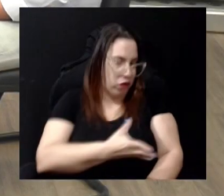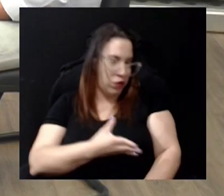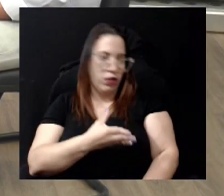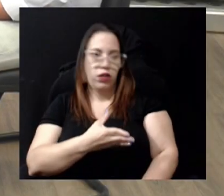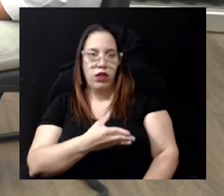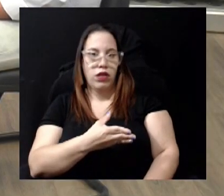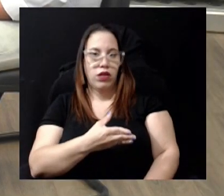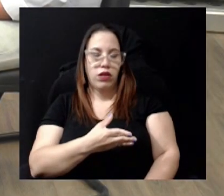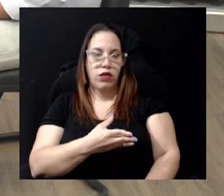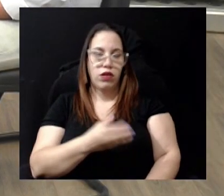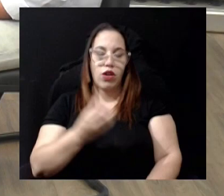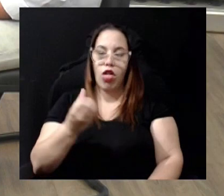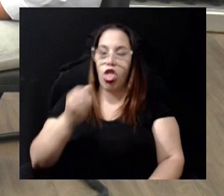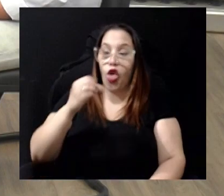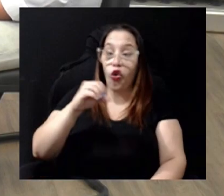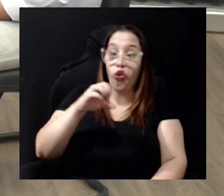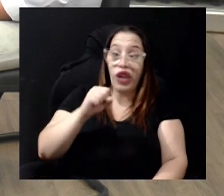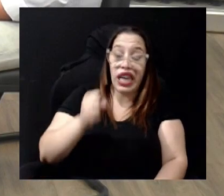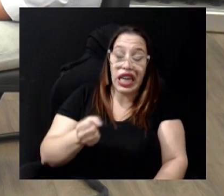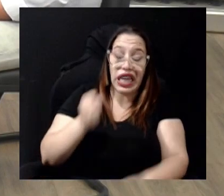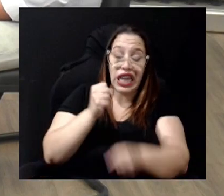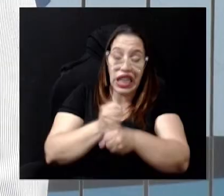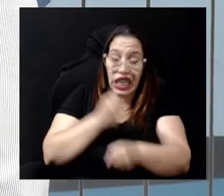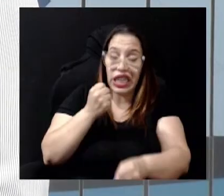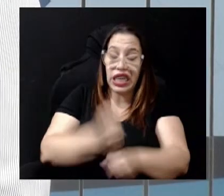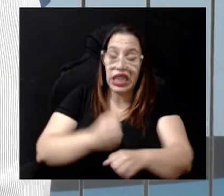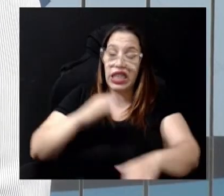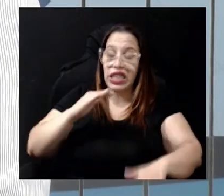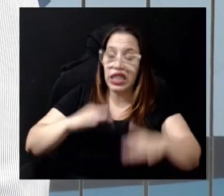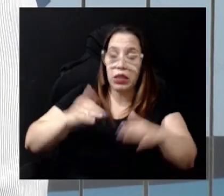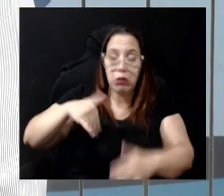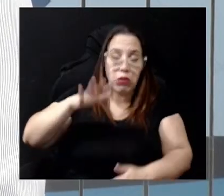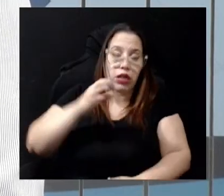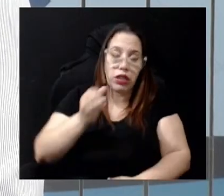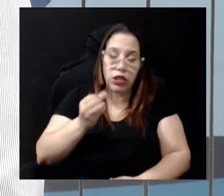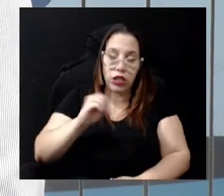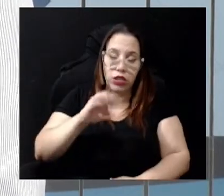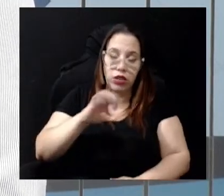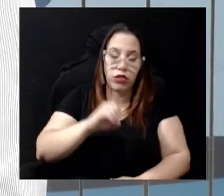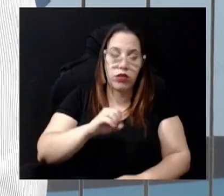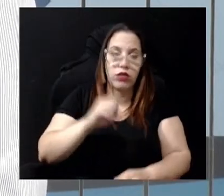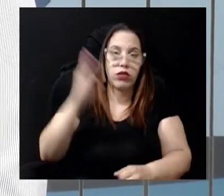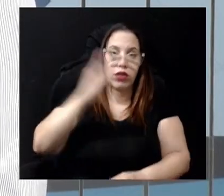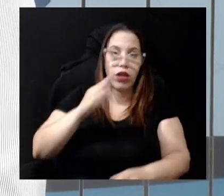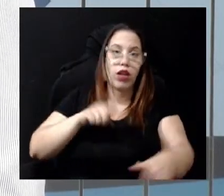90 anos, de alguma forma, um pouco mais de 90 anos, que o Brasil já trabalha com essa